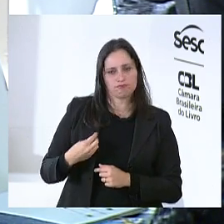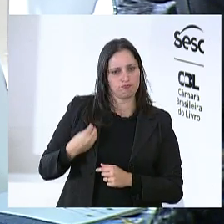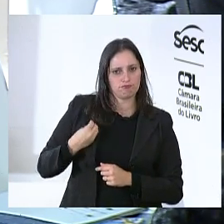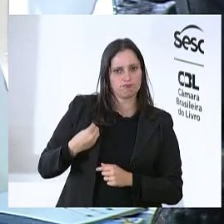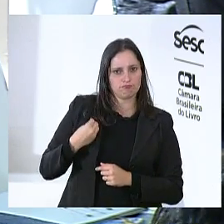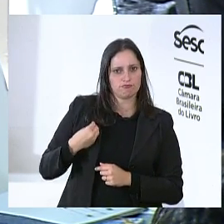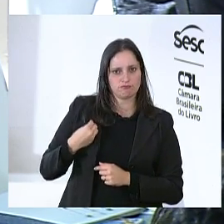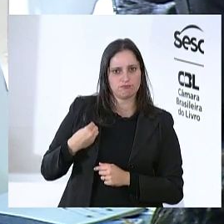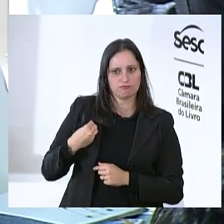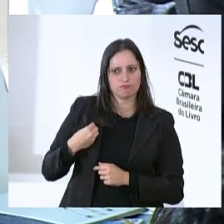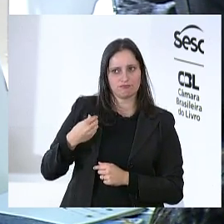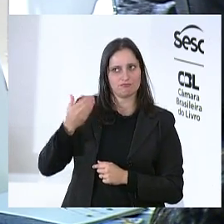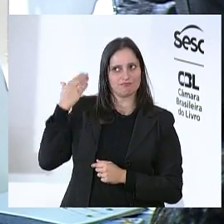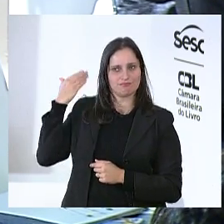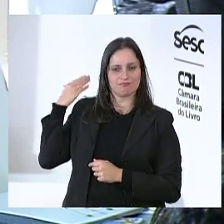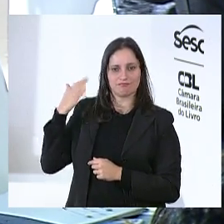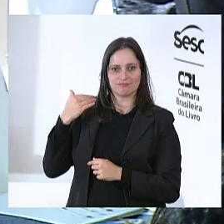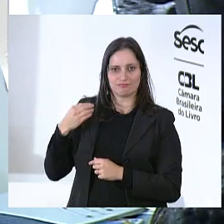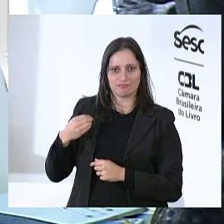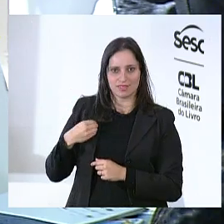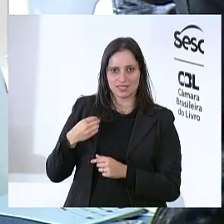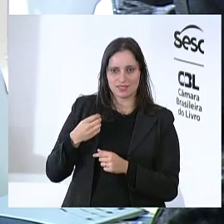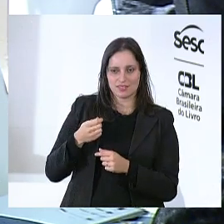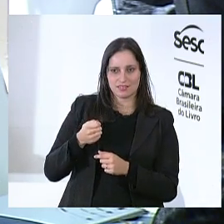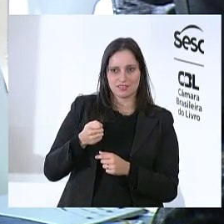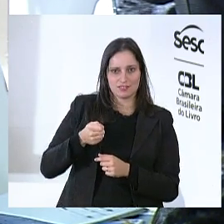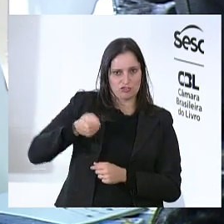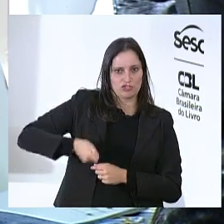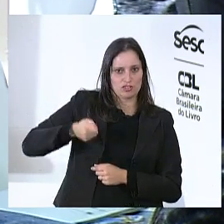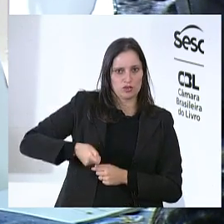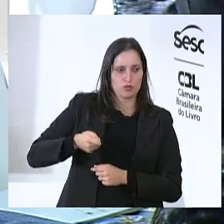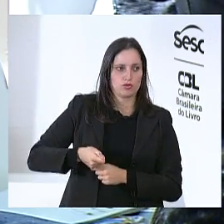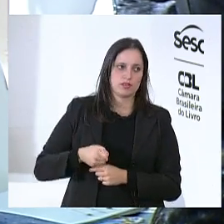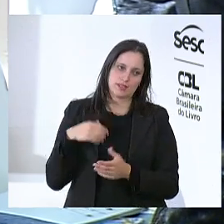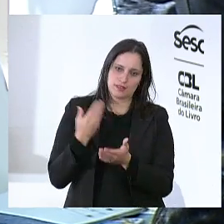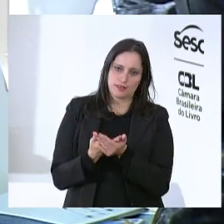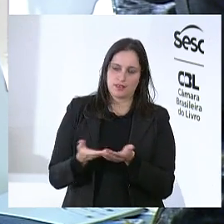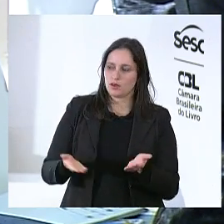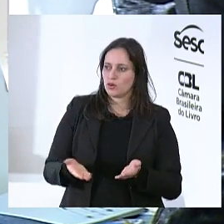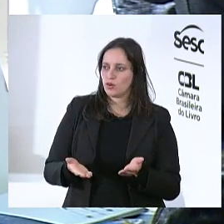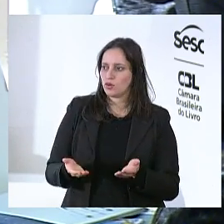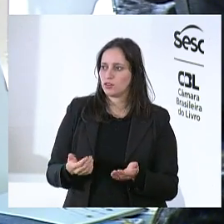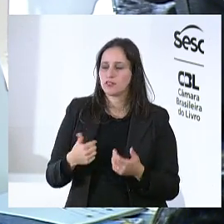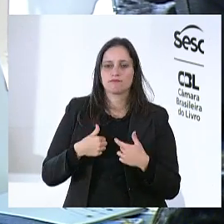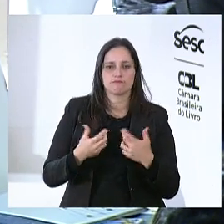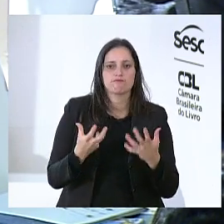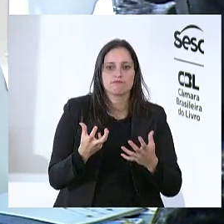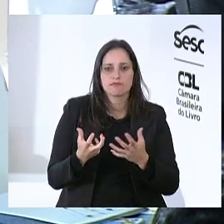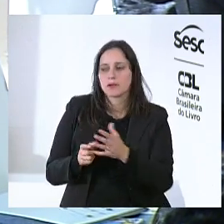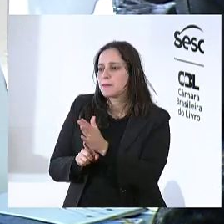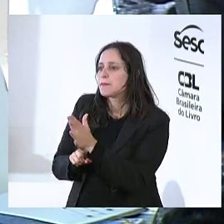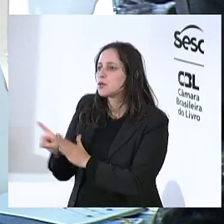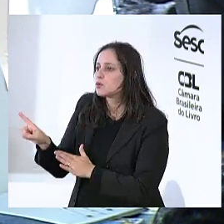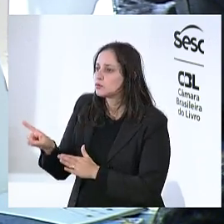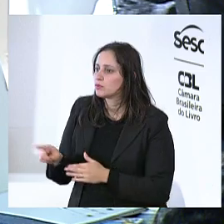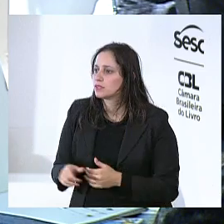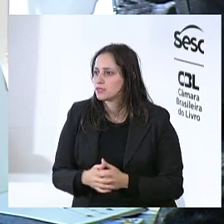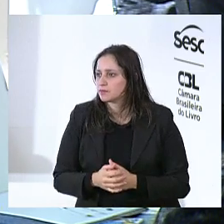vida, meio século do golpe agora. E eu gostaria de fazer a seguinte pergunta.